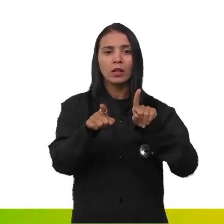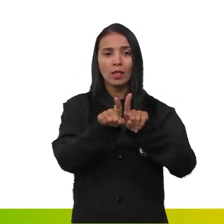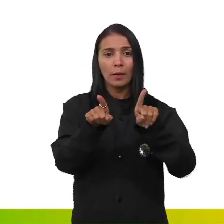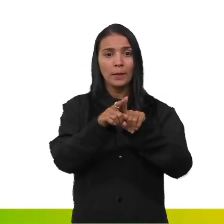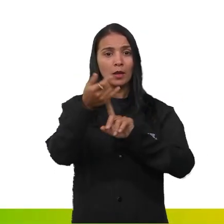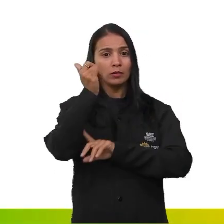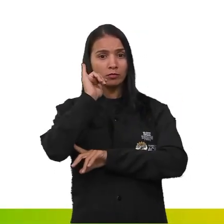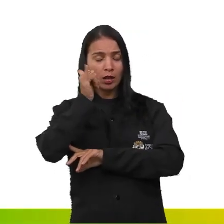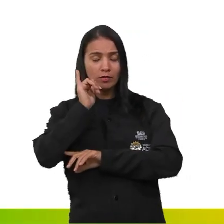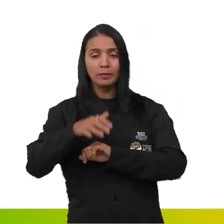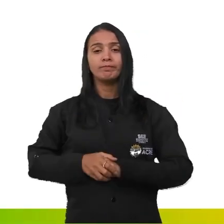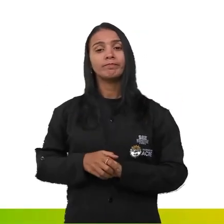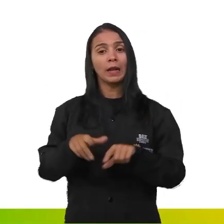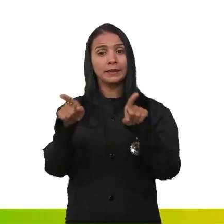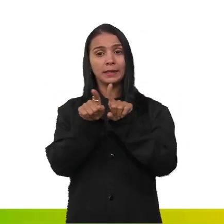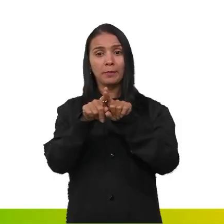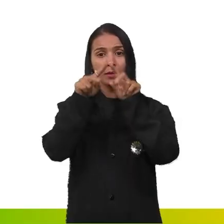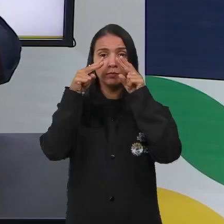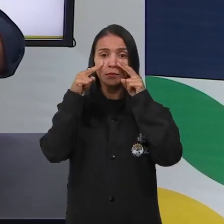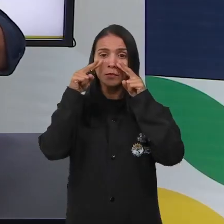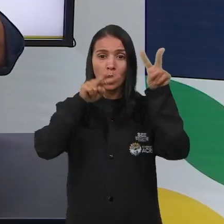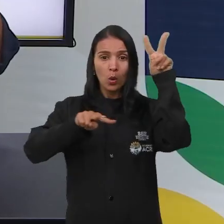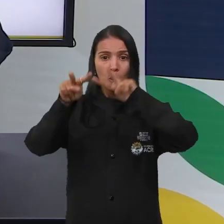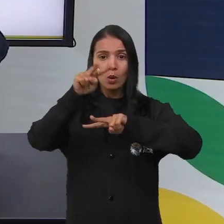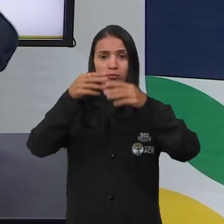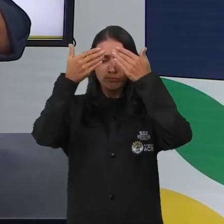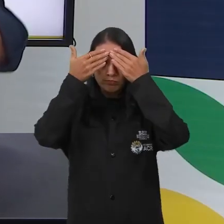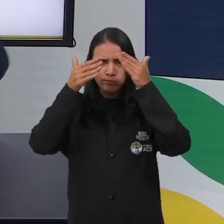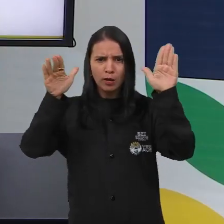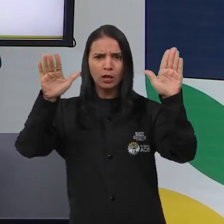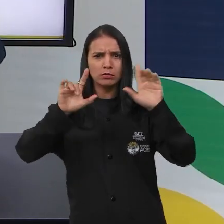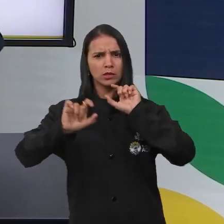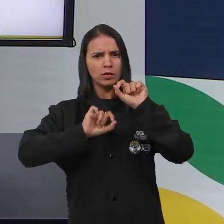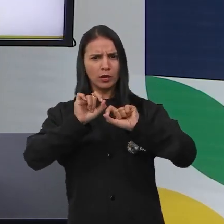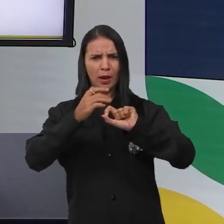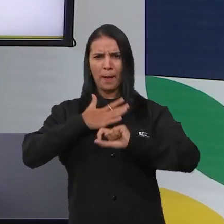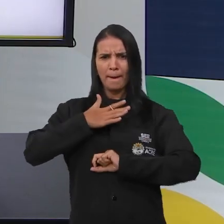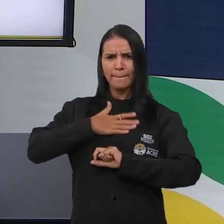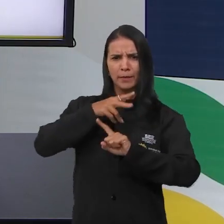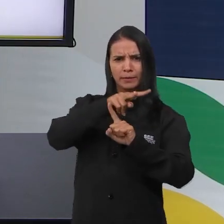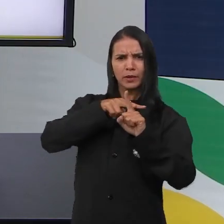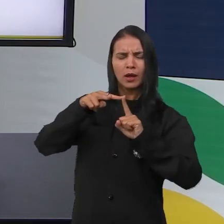diferentes linguagens e plataforma digital. Então é a nova perspectiva de como eu consigo